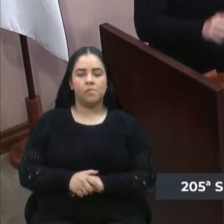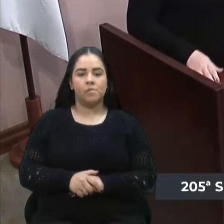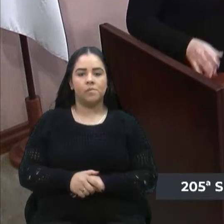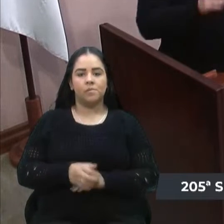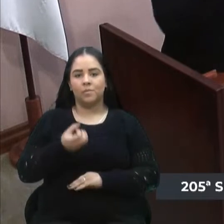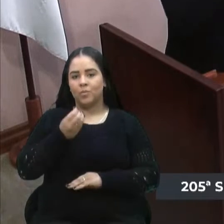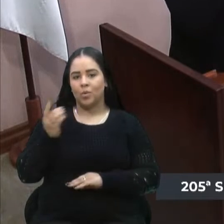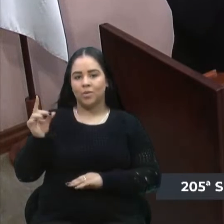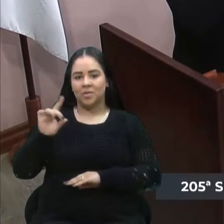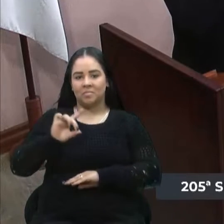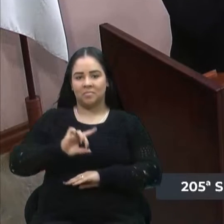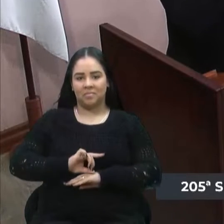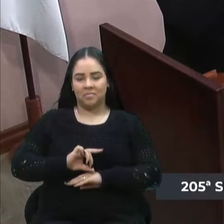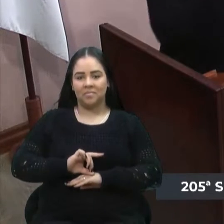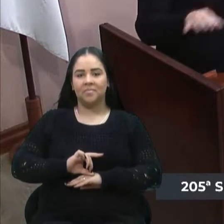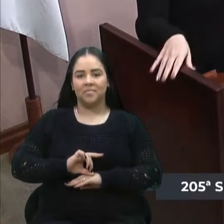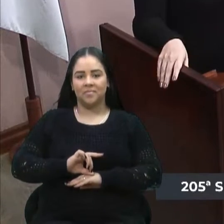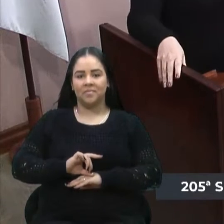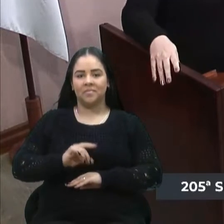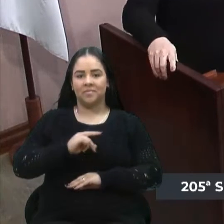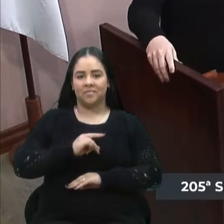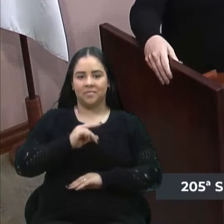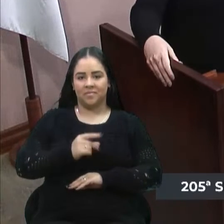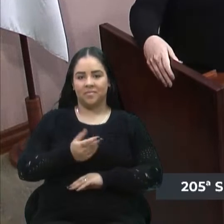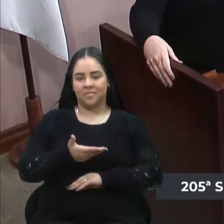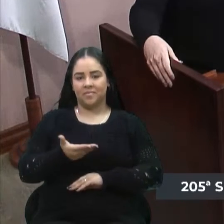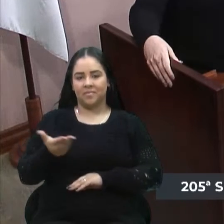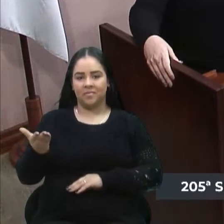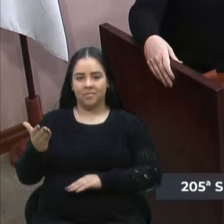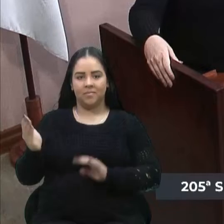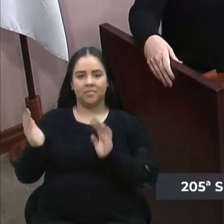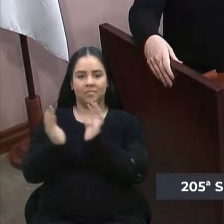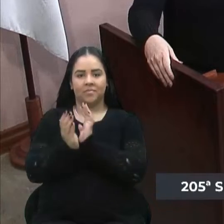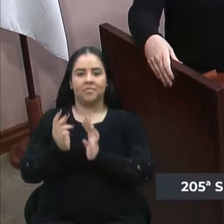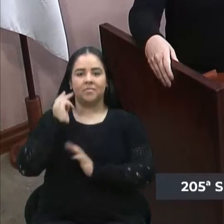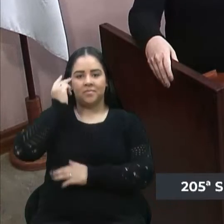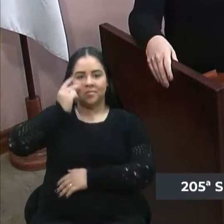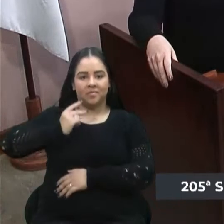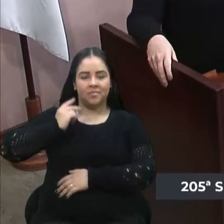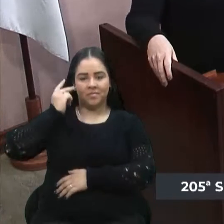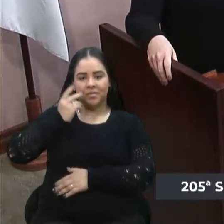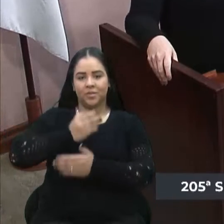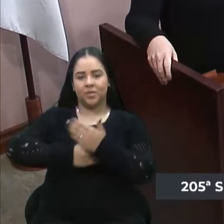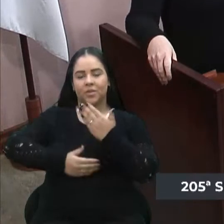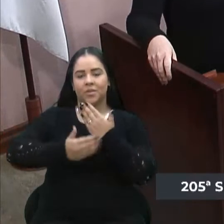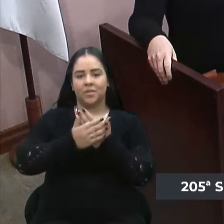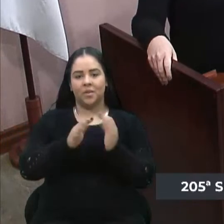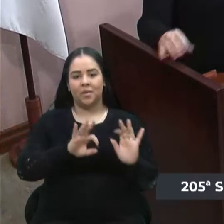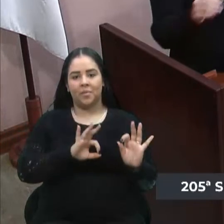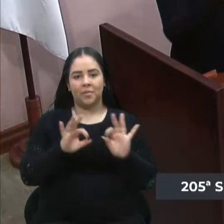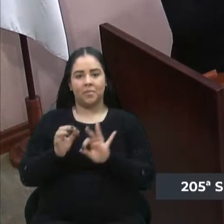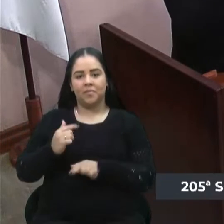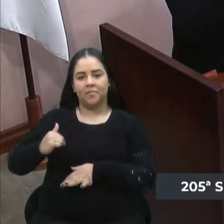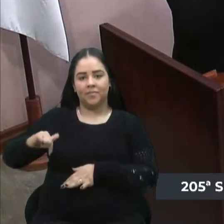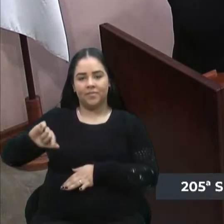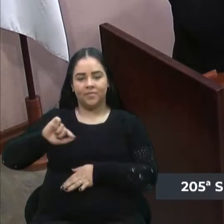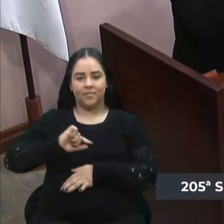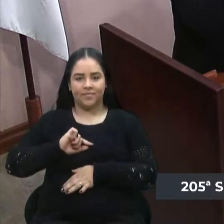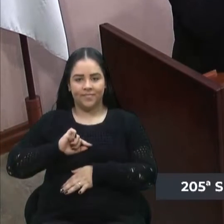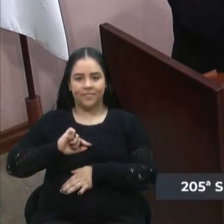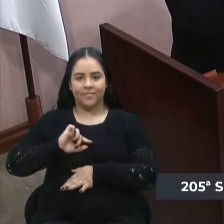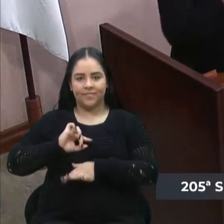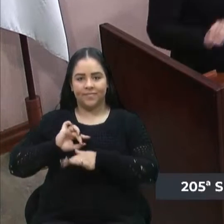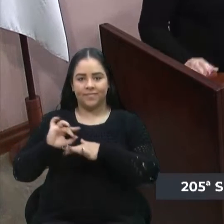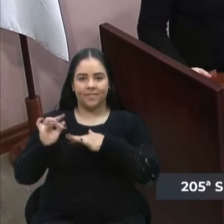Bom dia, senhora presidenta, nobres pares, colegas vereadores, a todos aqueles que nos acompanham através